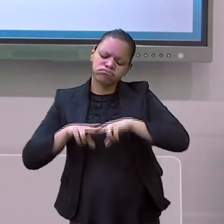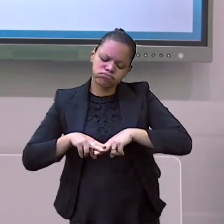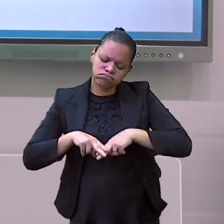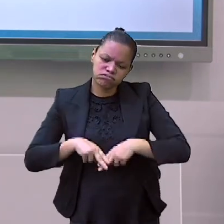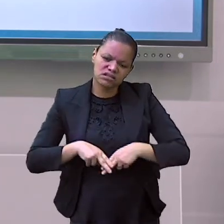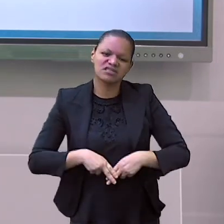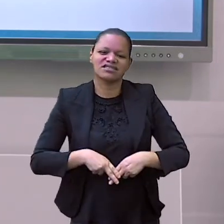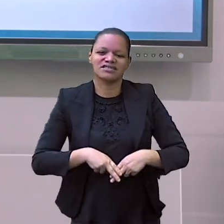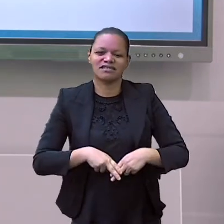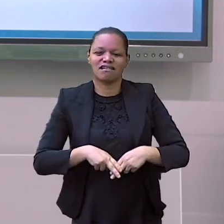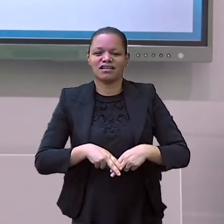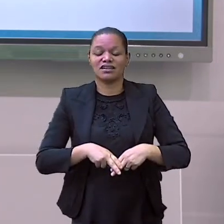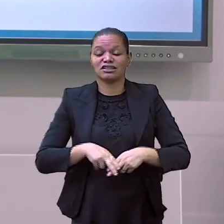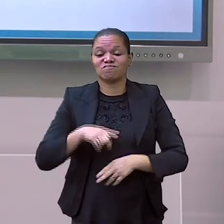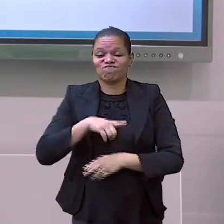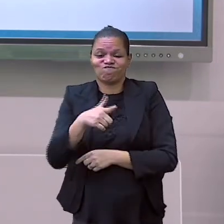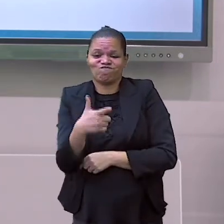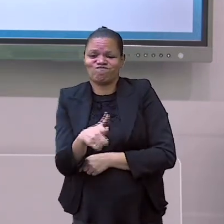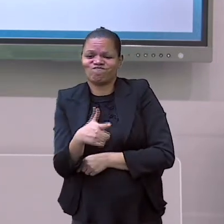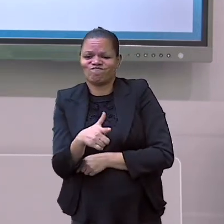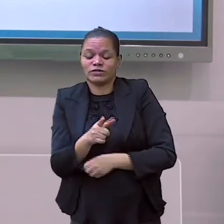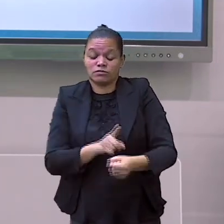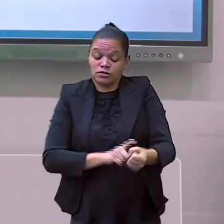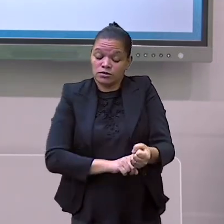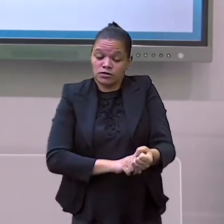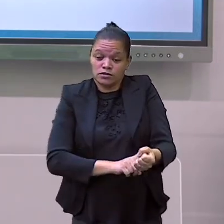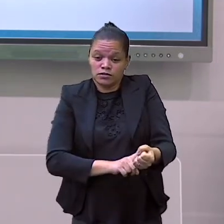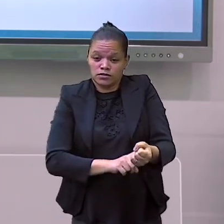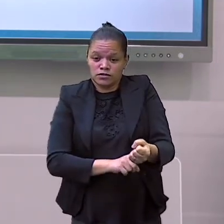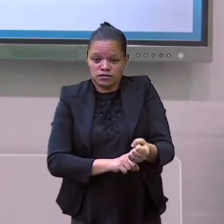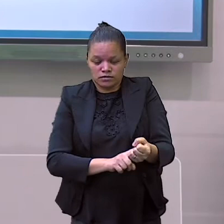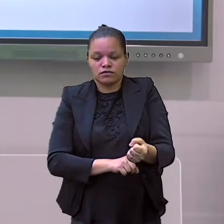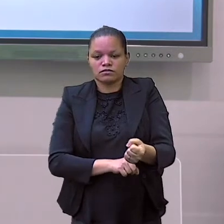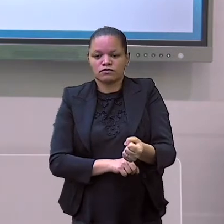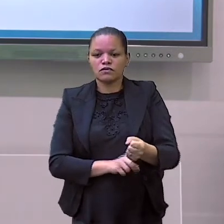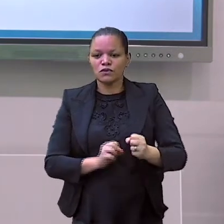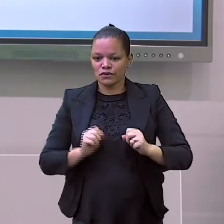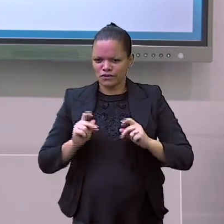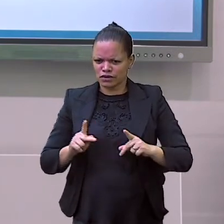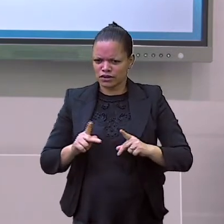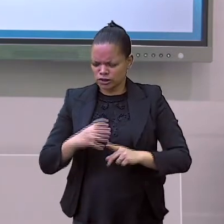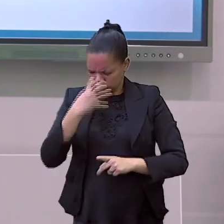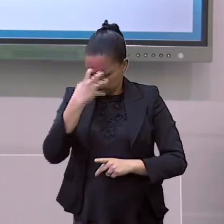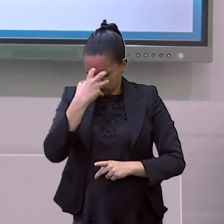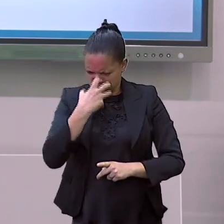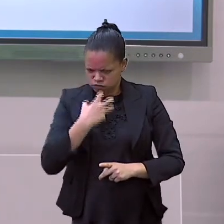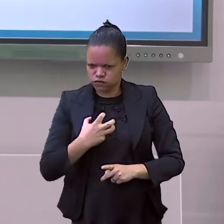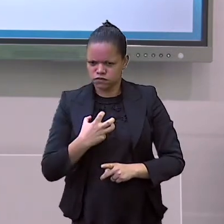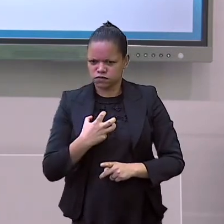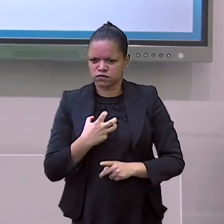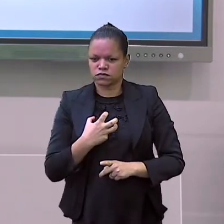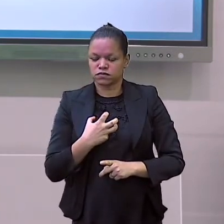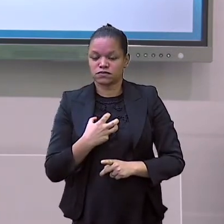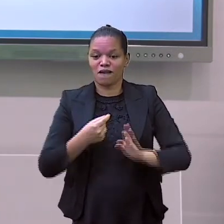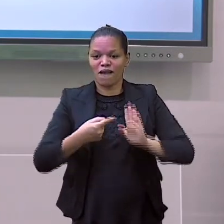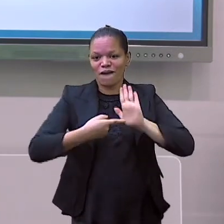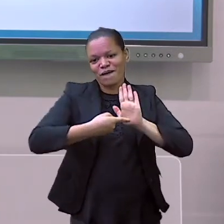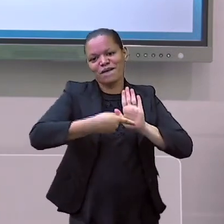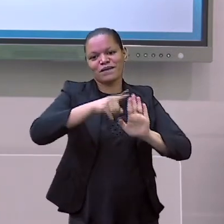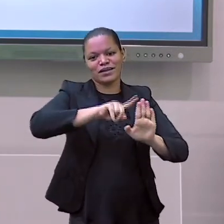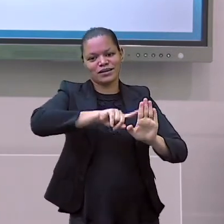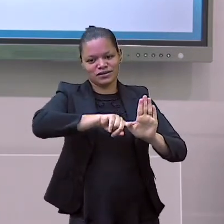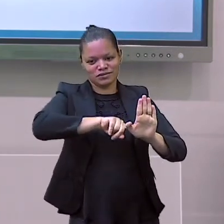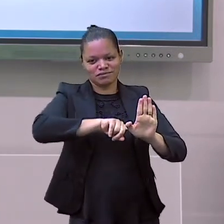em ação com uma postura mais enérgica. Então, a figura de